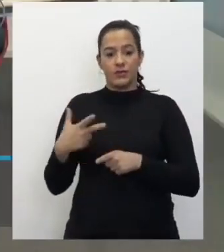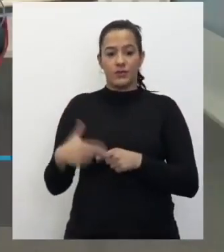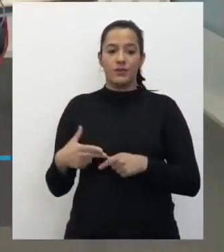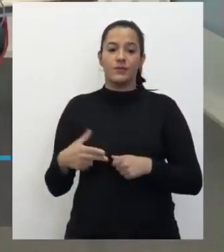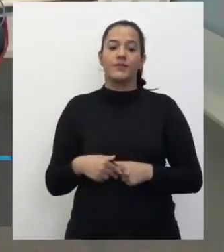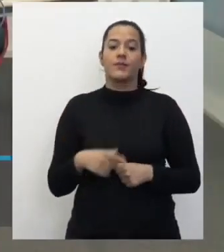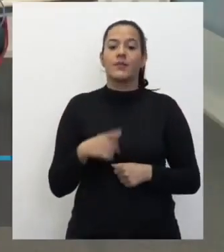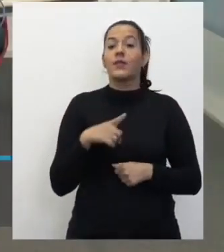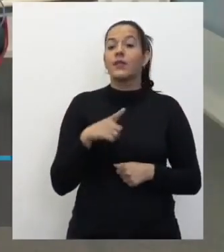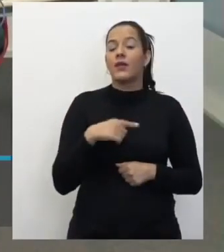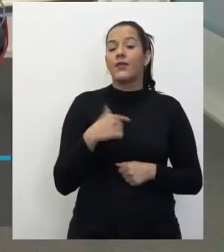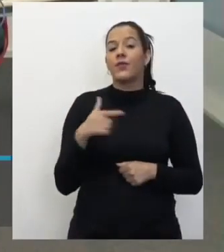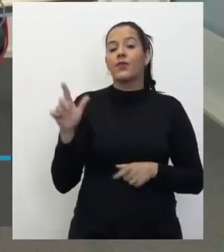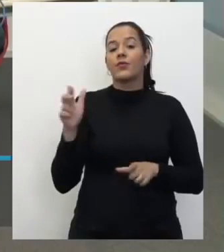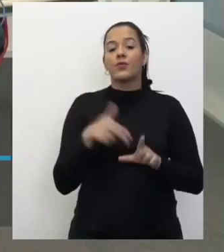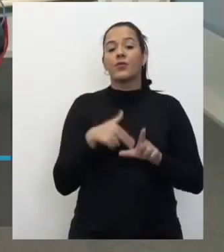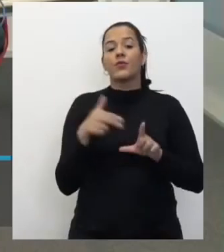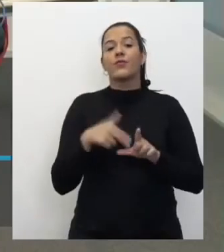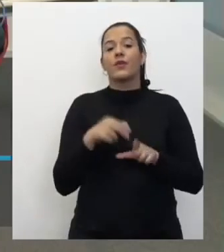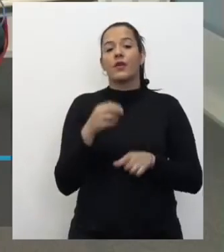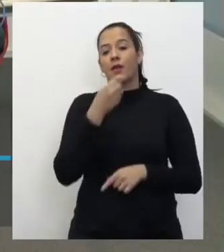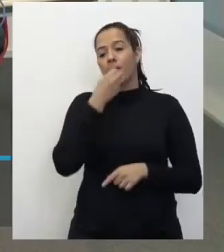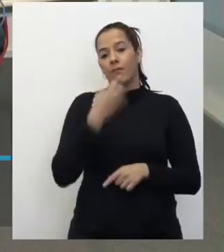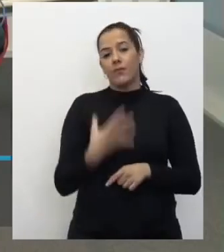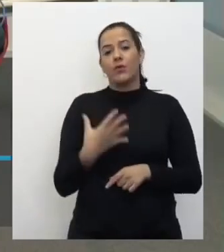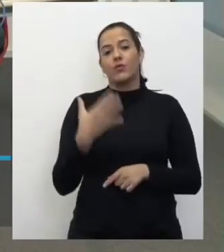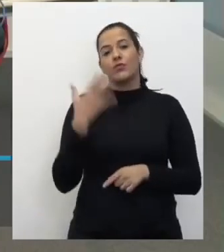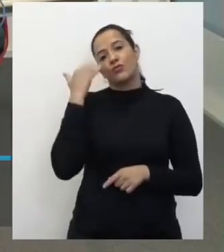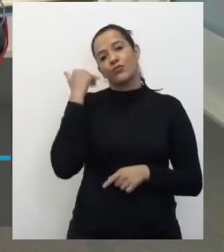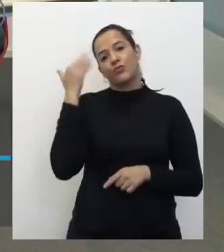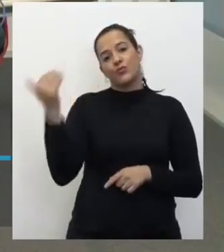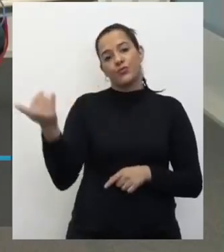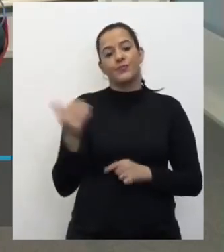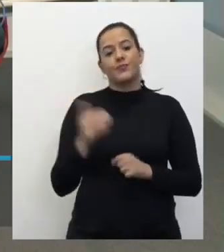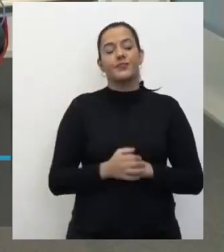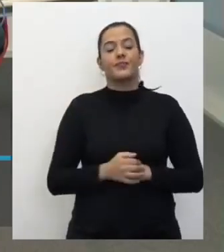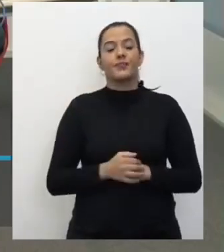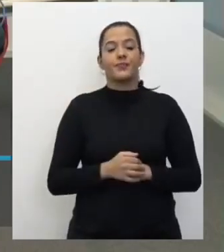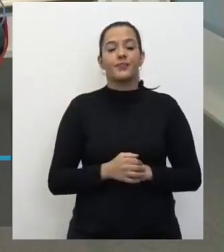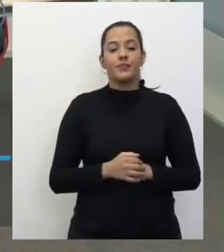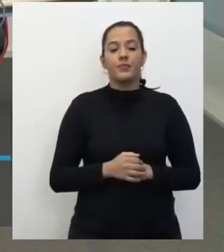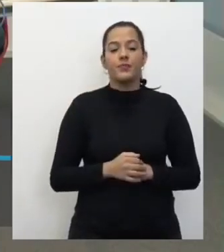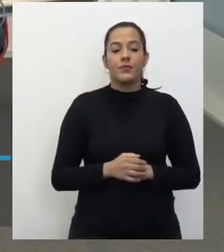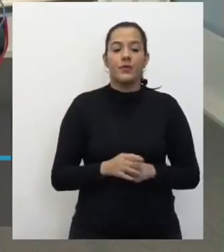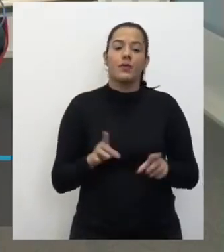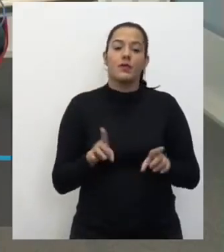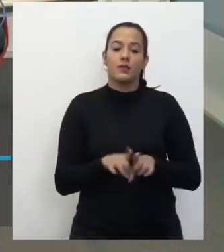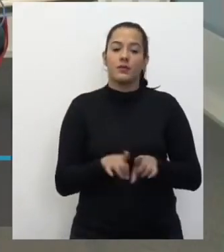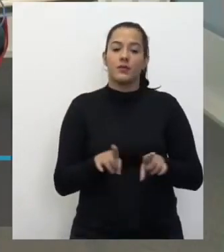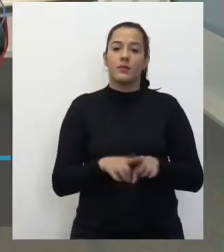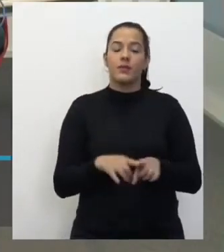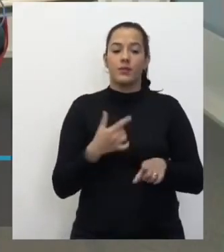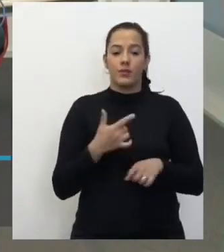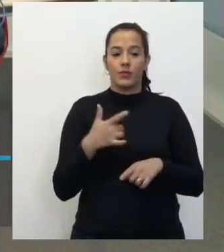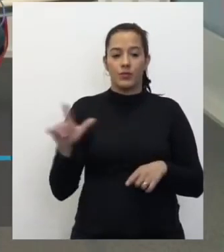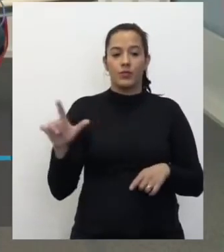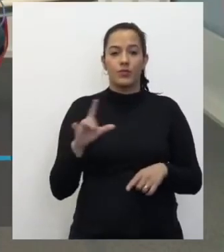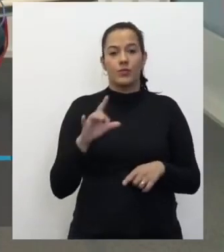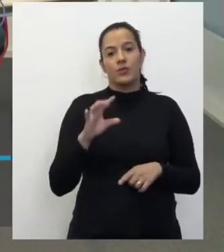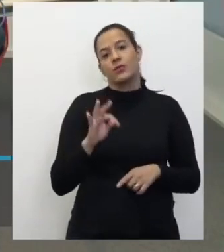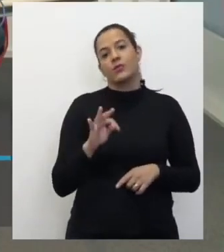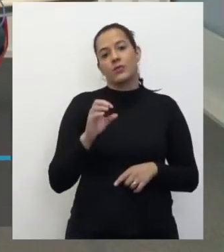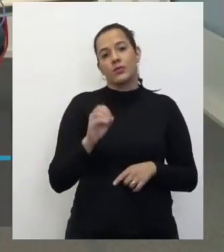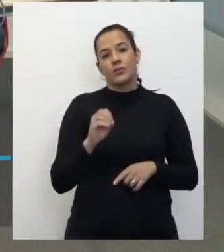aqui da novela, Bom Sucesso. Tá também. Bom. E Totalmente Demais é verdade. Totalmente Demais tá no tinha ar. Também. Totalmente Demais. Aliás, tem. E uma das cenas é